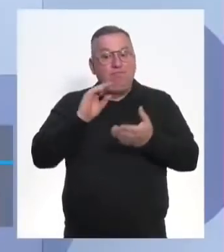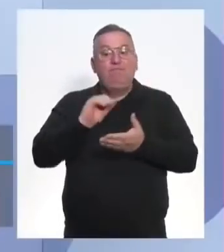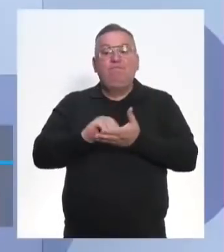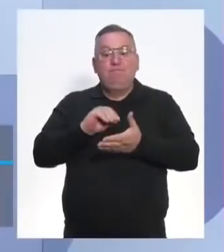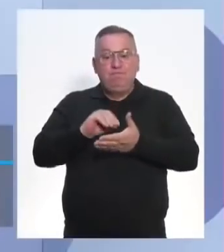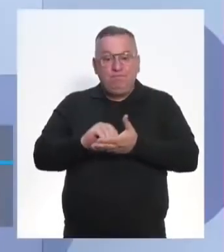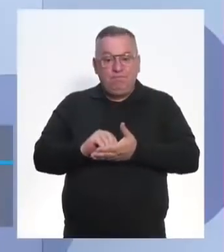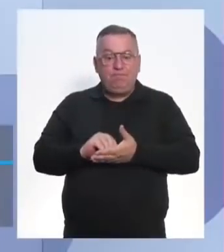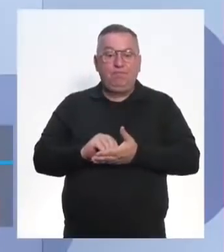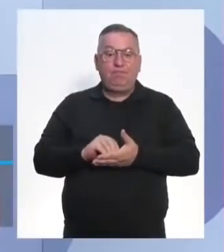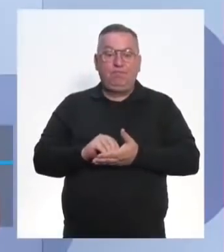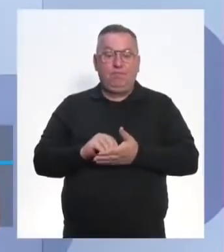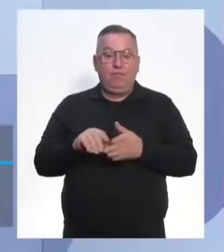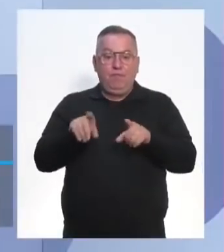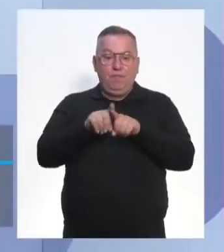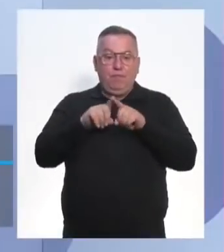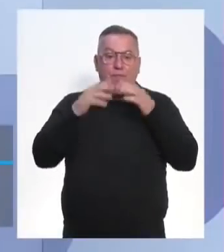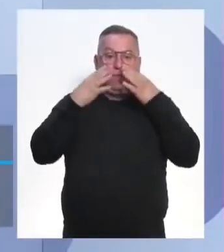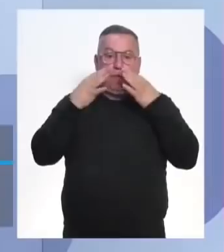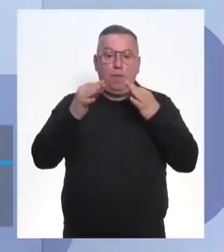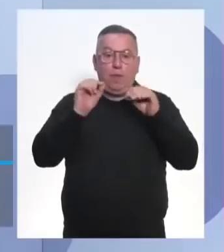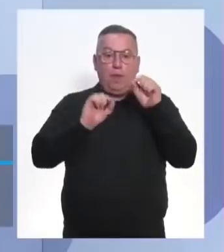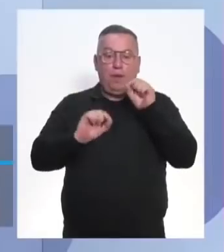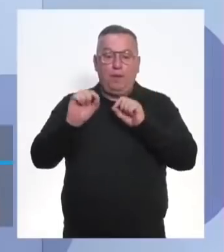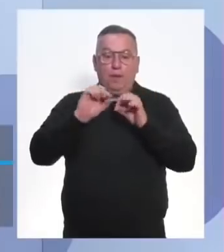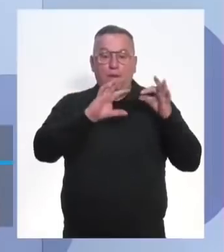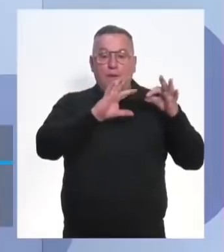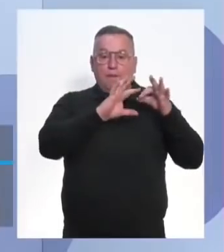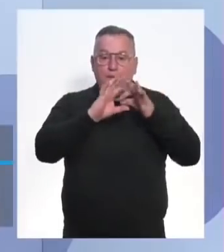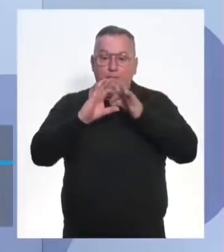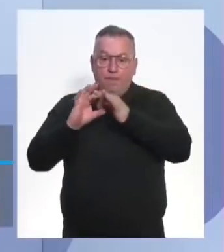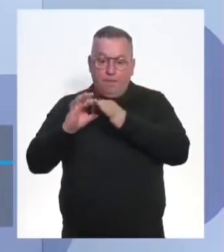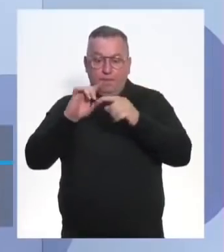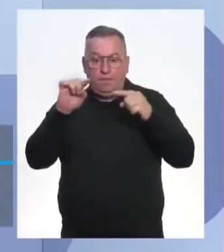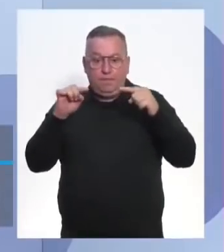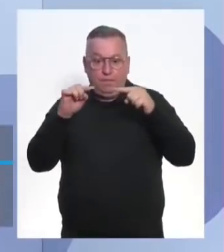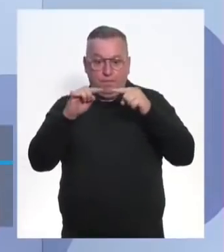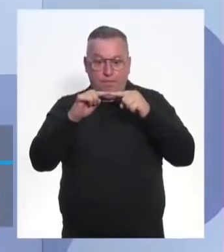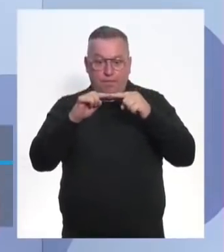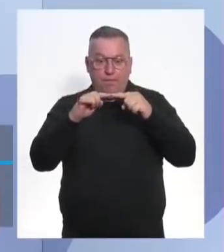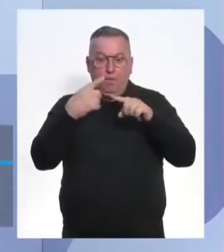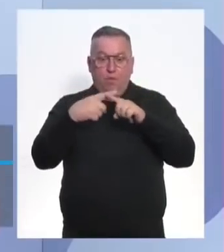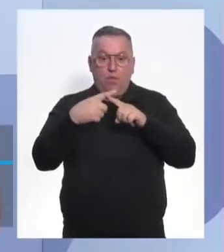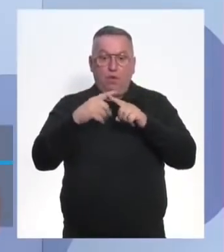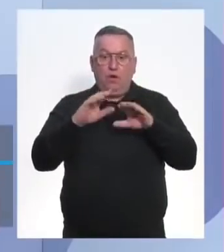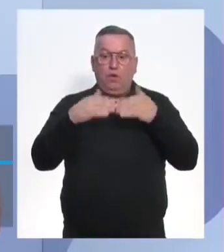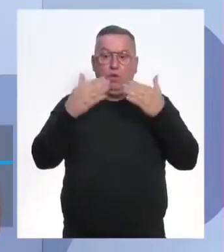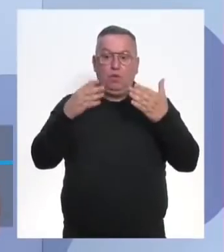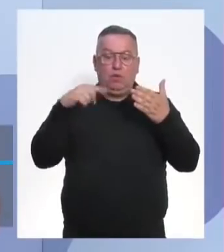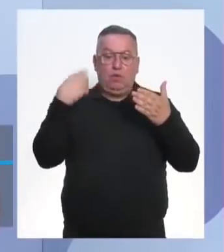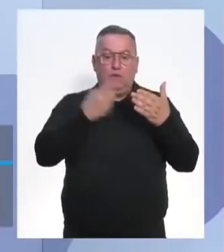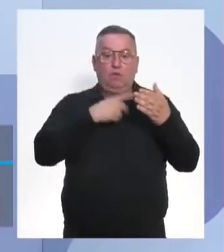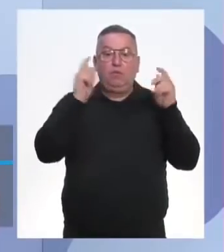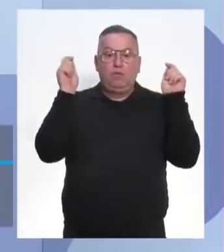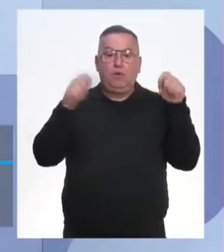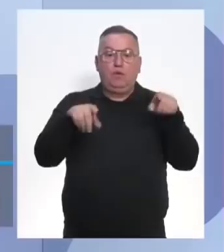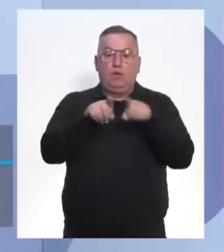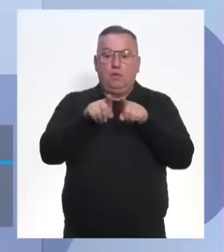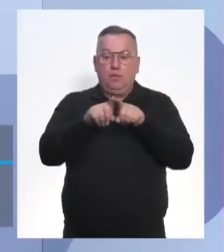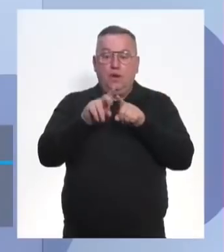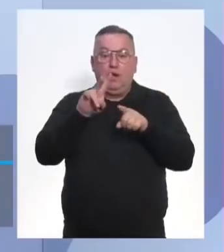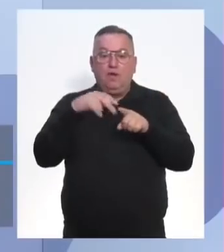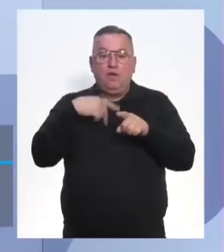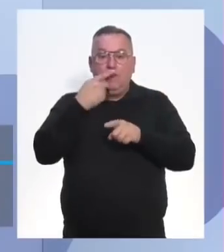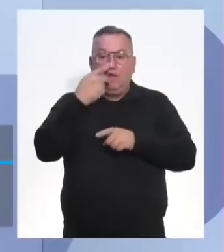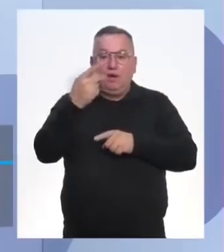além disso, prestar bastante atenção no contexto da missão, tá? Porque assim, conforme a gente puder também, a gente vai comentando